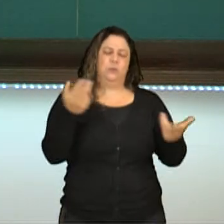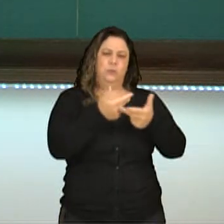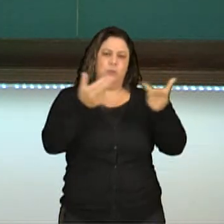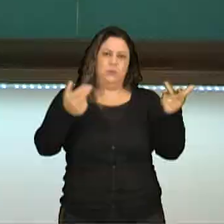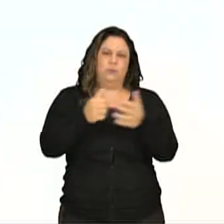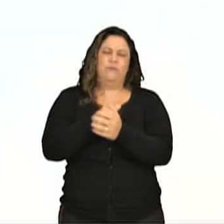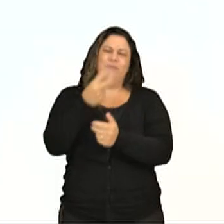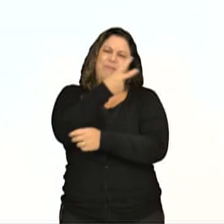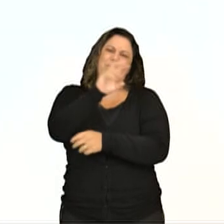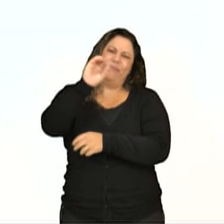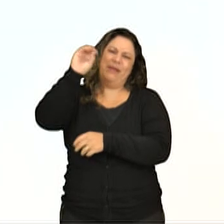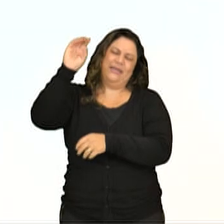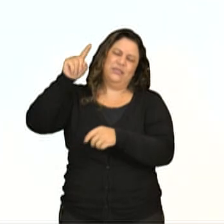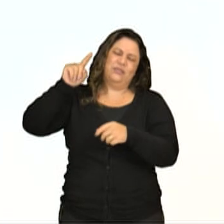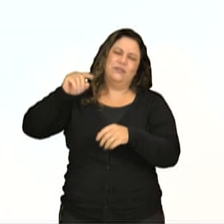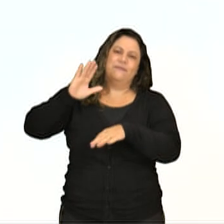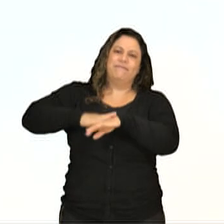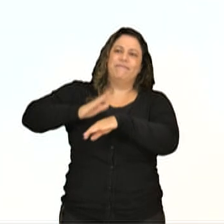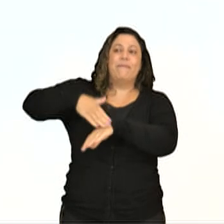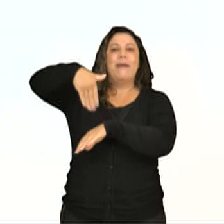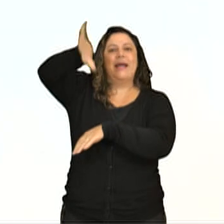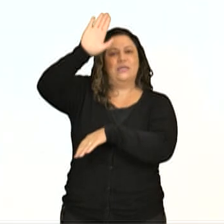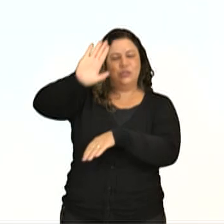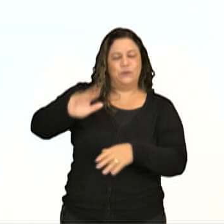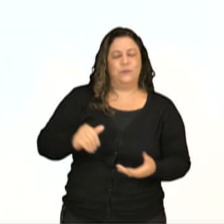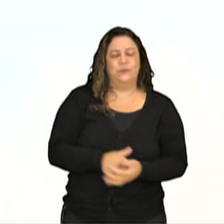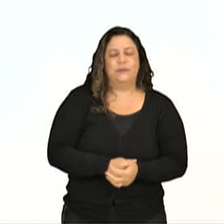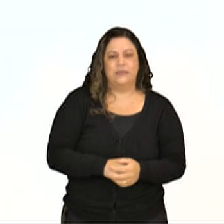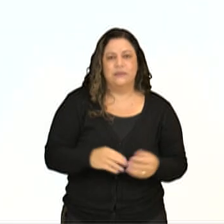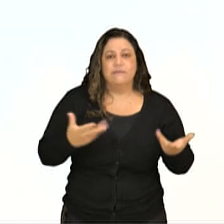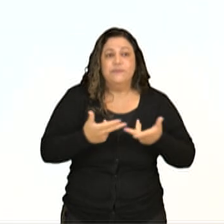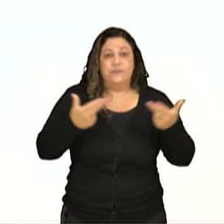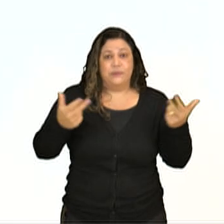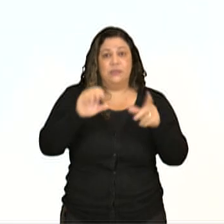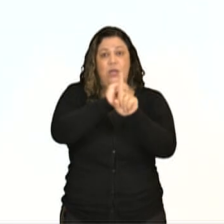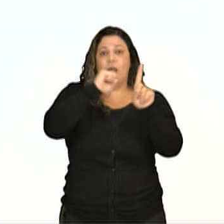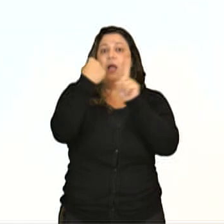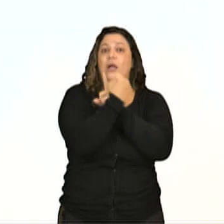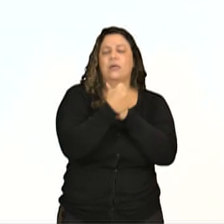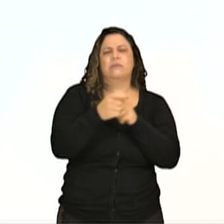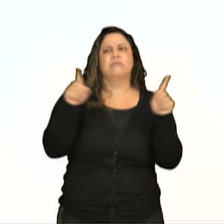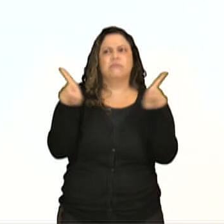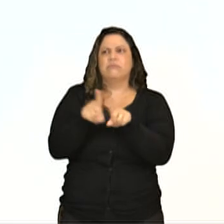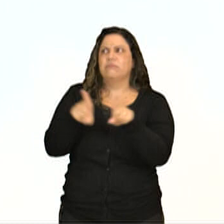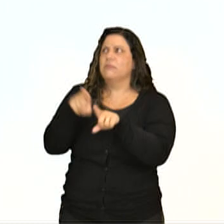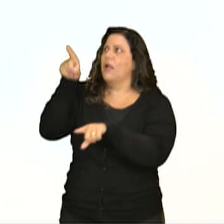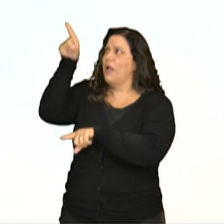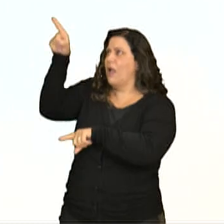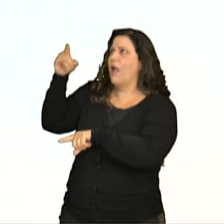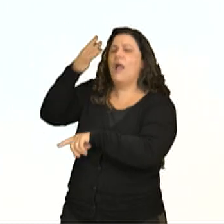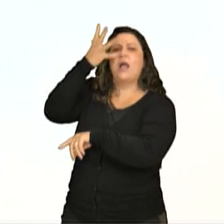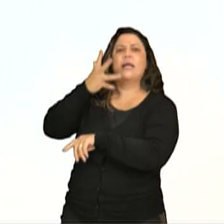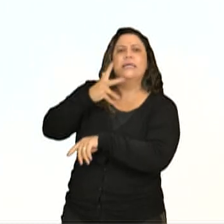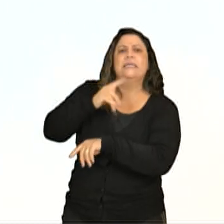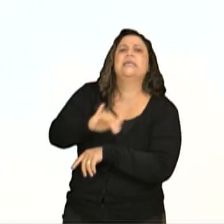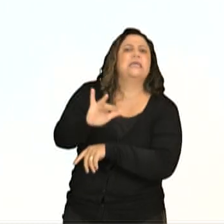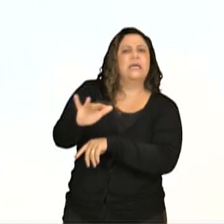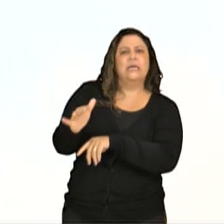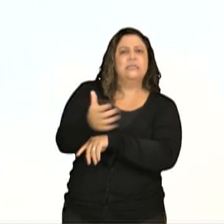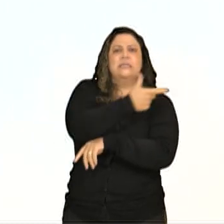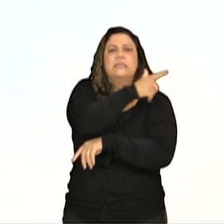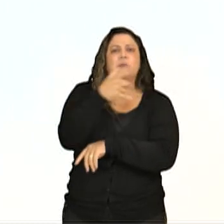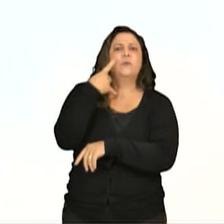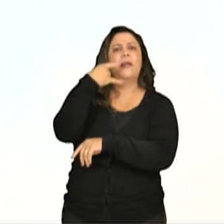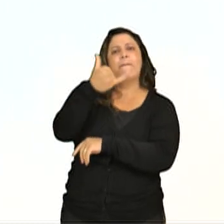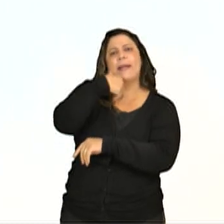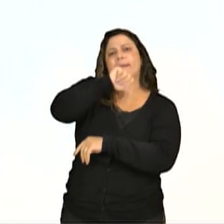de feridos. Uma outra questão ainda envolvendo a área social é a questão dos órfãos. Quantos órfãos ficam de uma